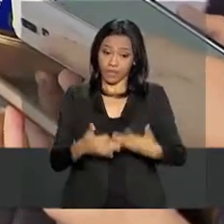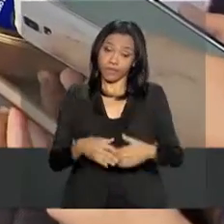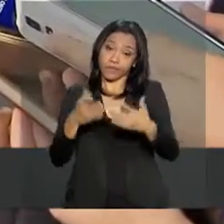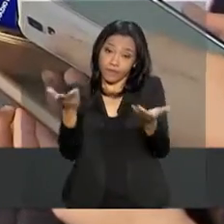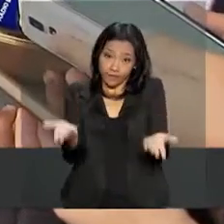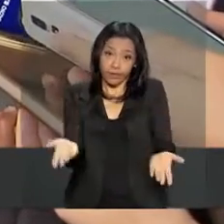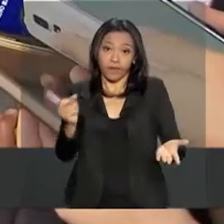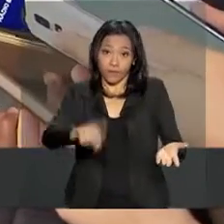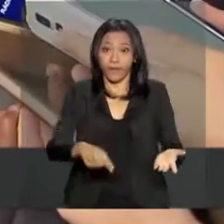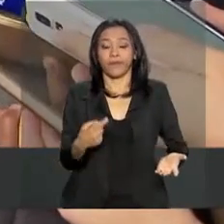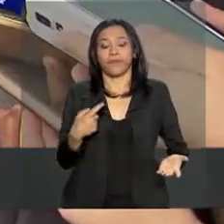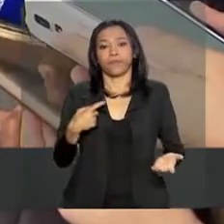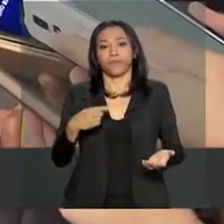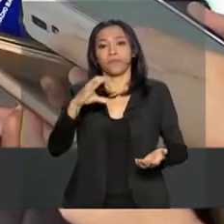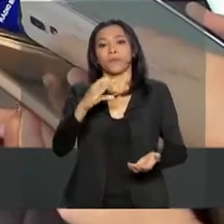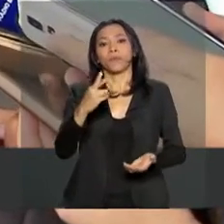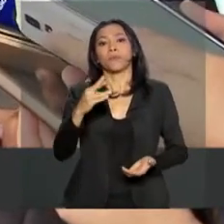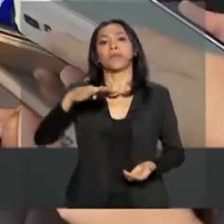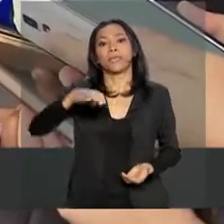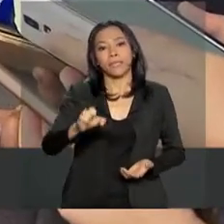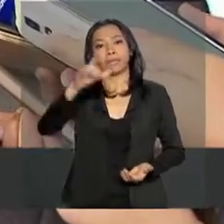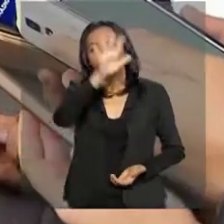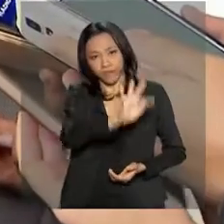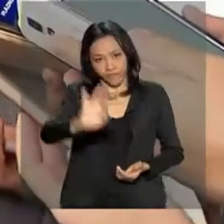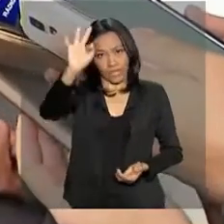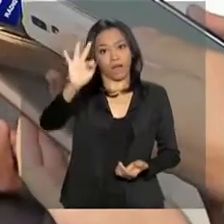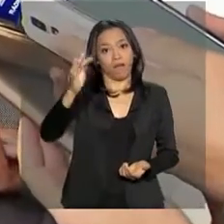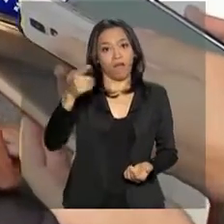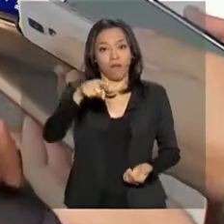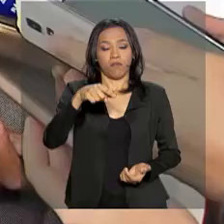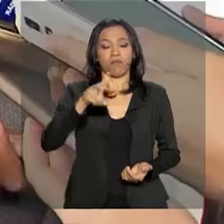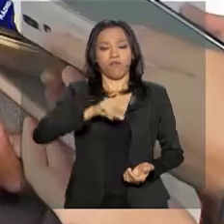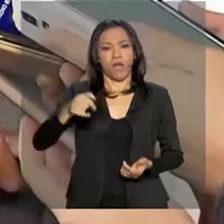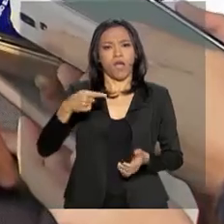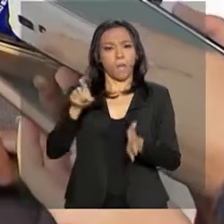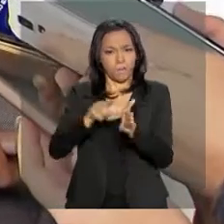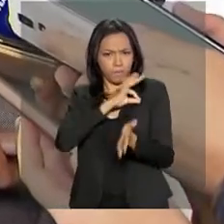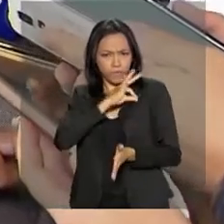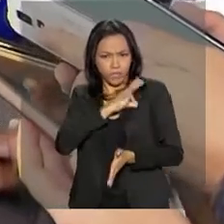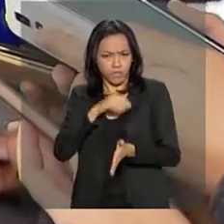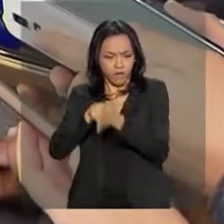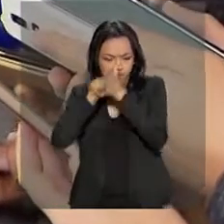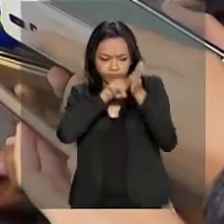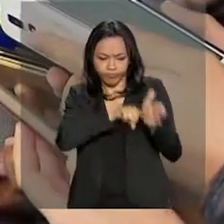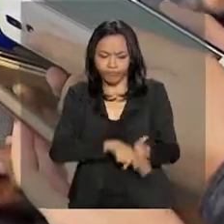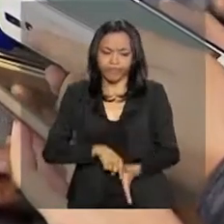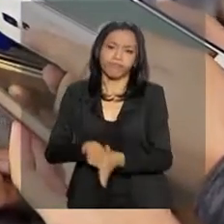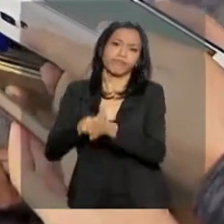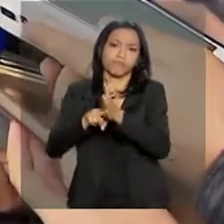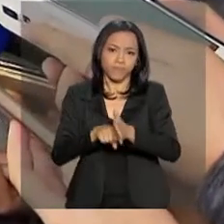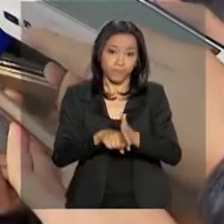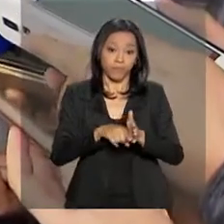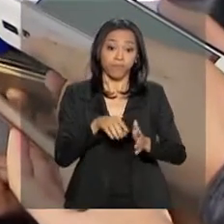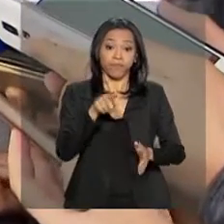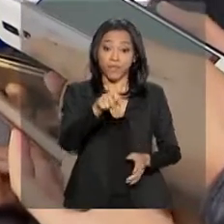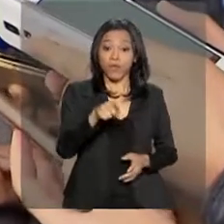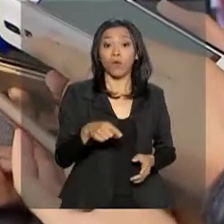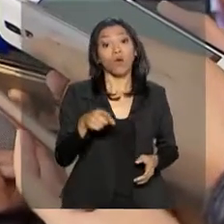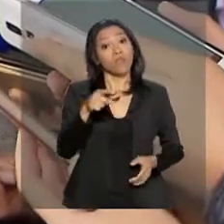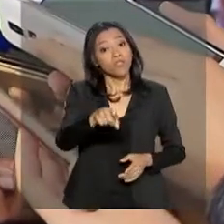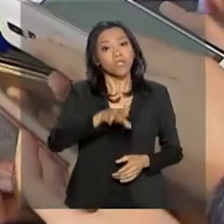evidentemente que a Polícia Federal tomará as providências. Lembrando, mais uma vez, não há anonimato em rede social. Não